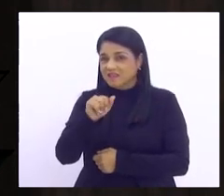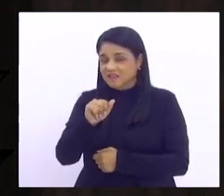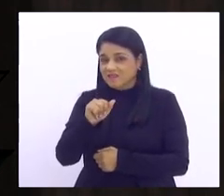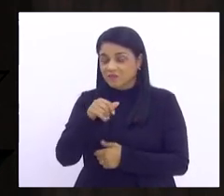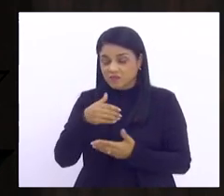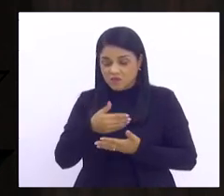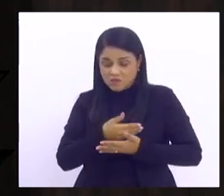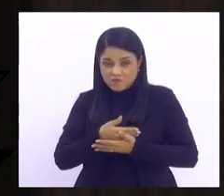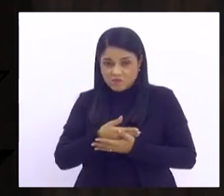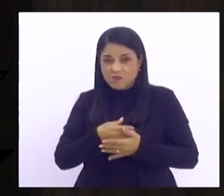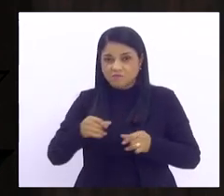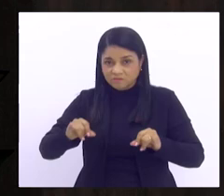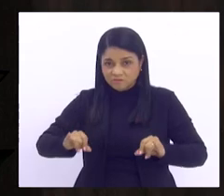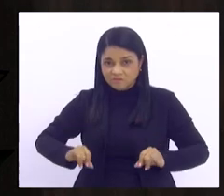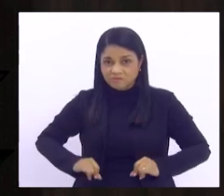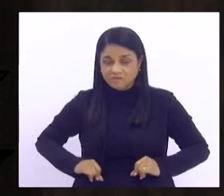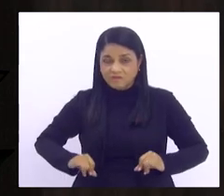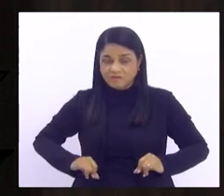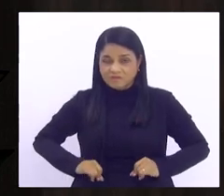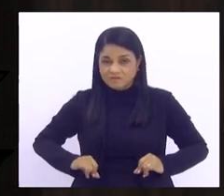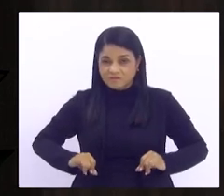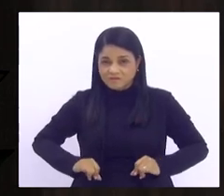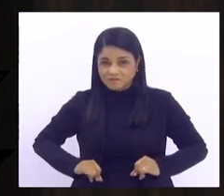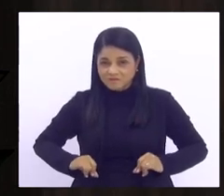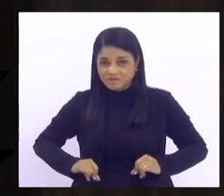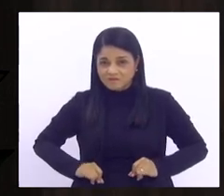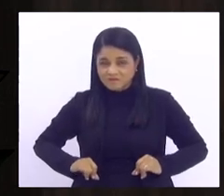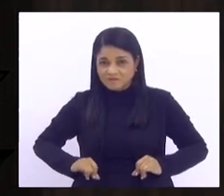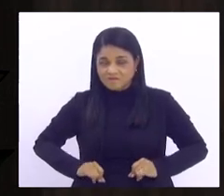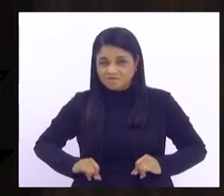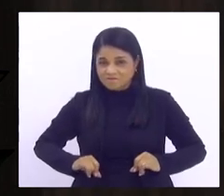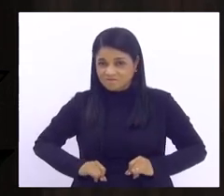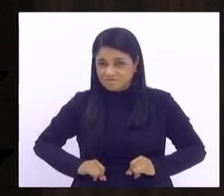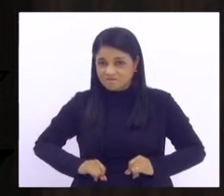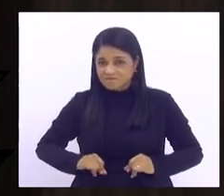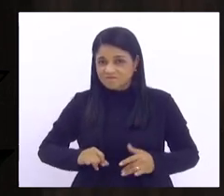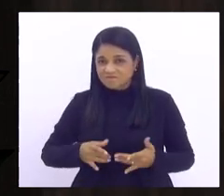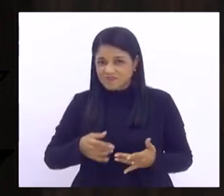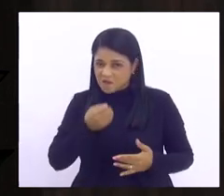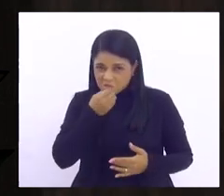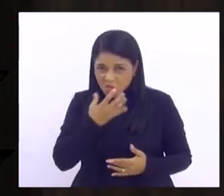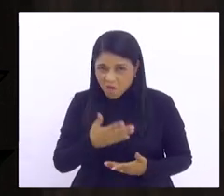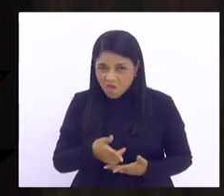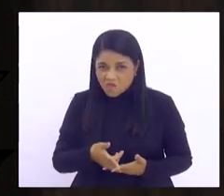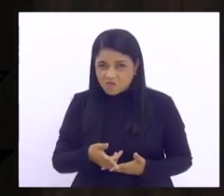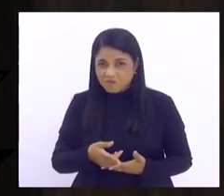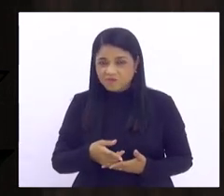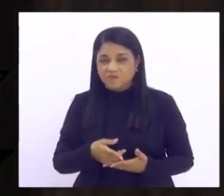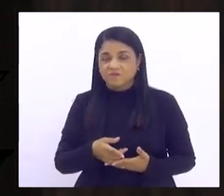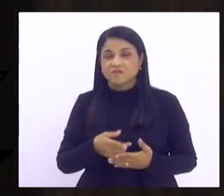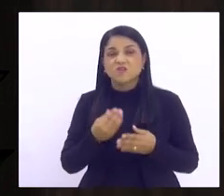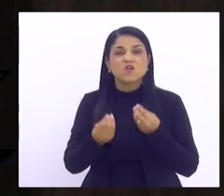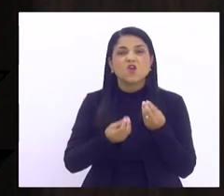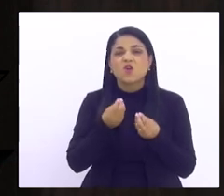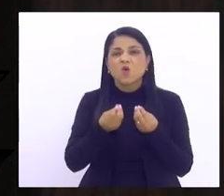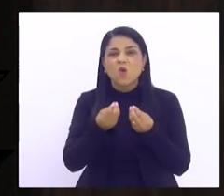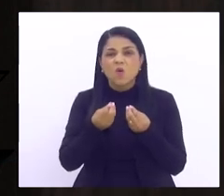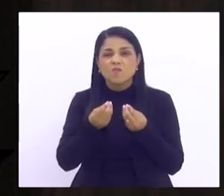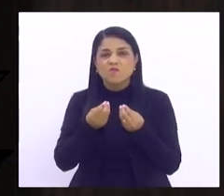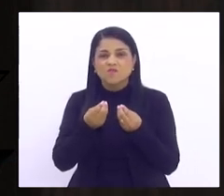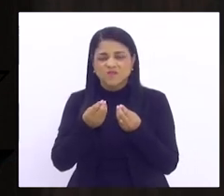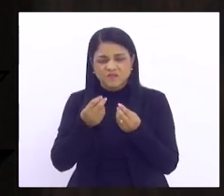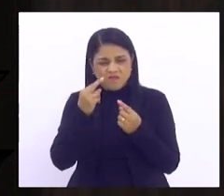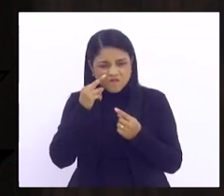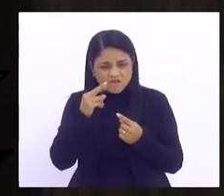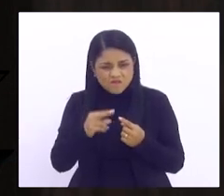padeça, isso realmente não tem como ser considerado algo bom para ninguém. Como que alguém pode enxergar o aborto como